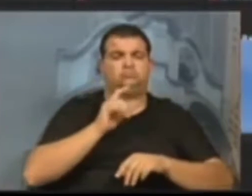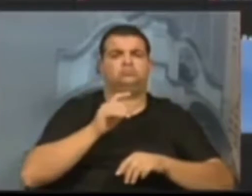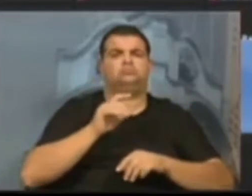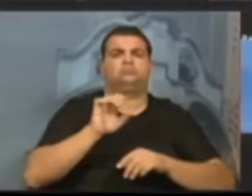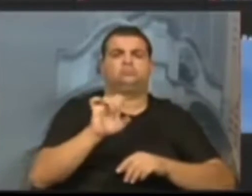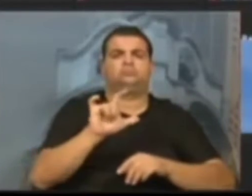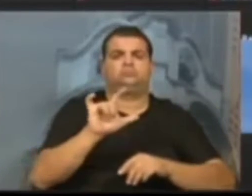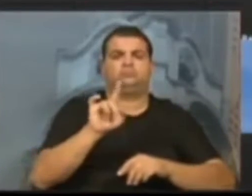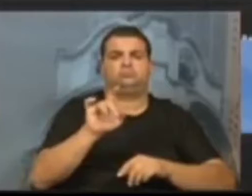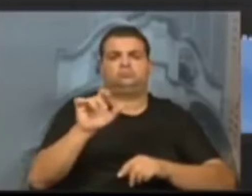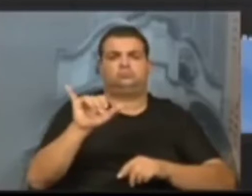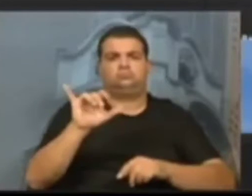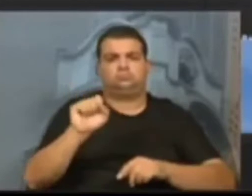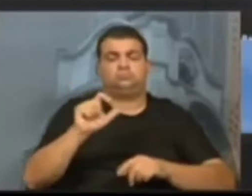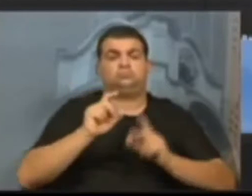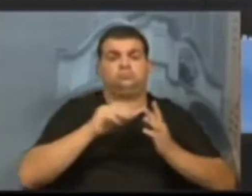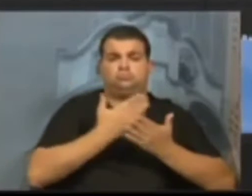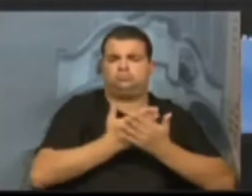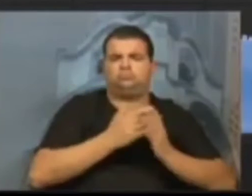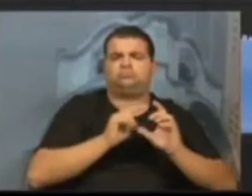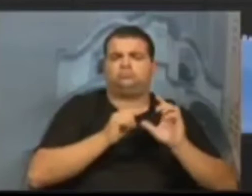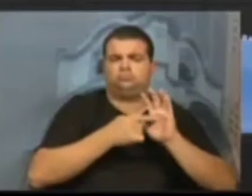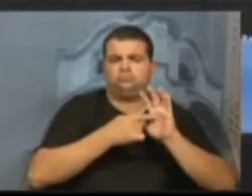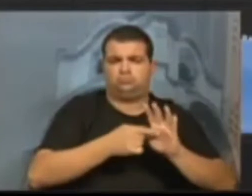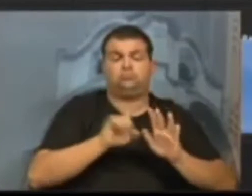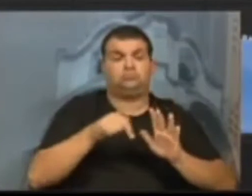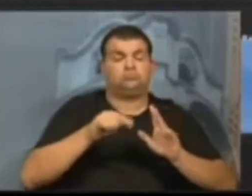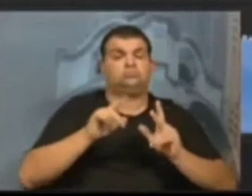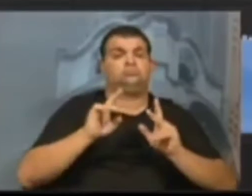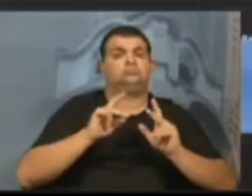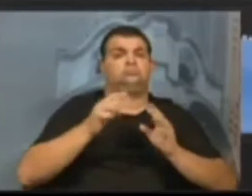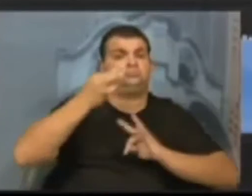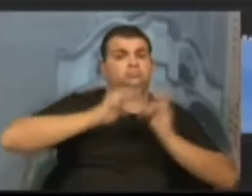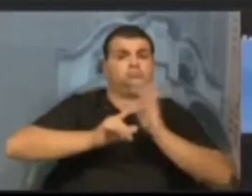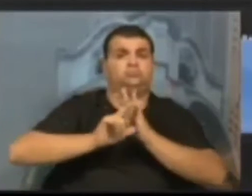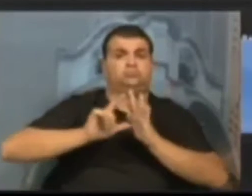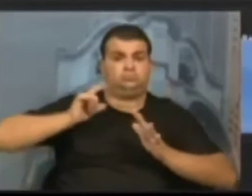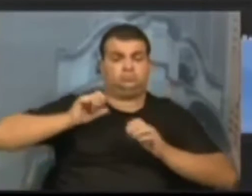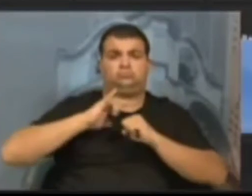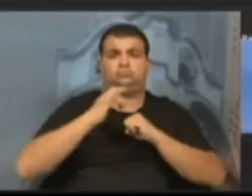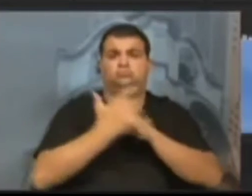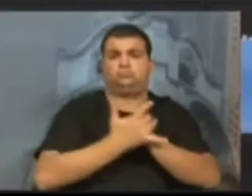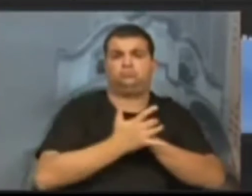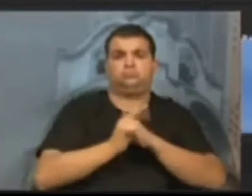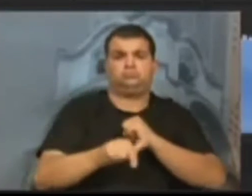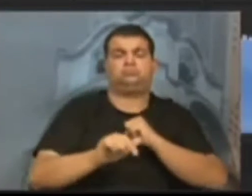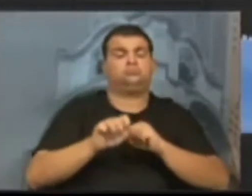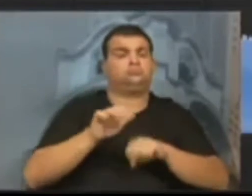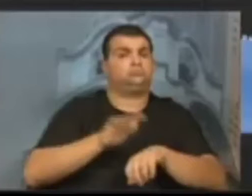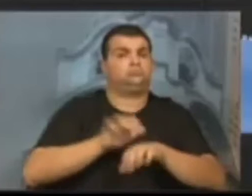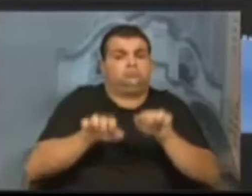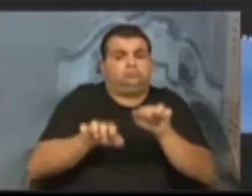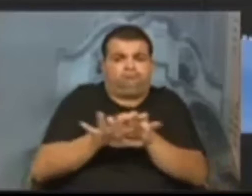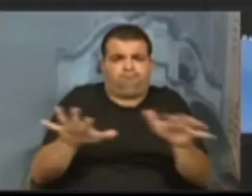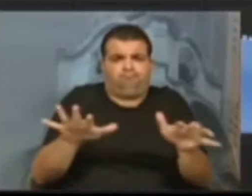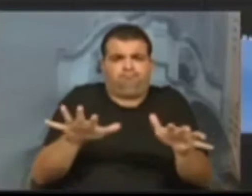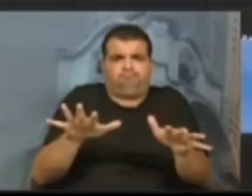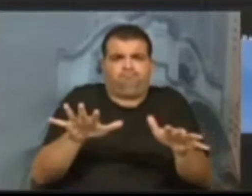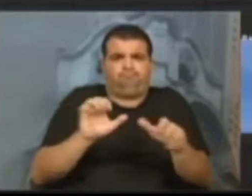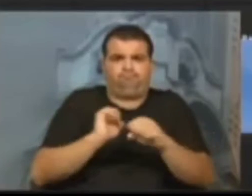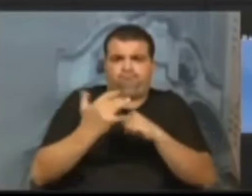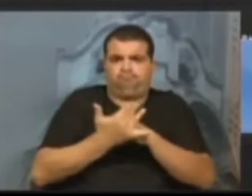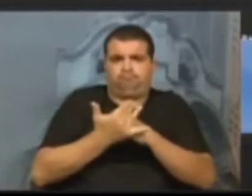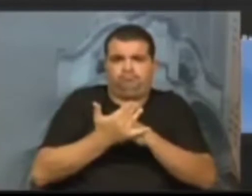em tratamento precoce tiveram taxas mais altas de infecção por Covid-19 em Manaus.